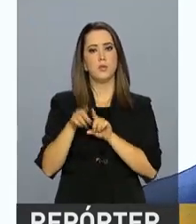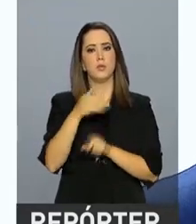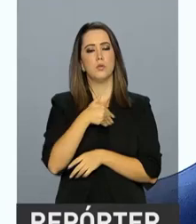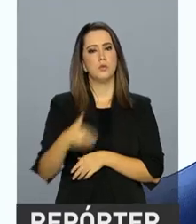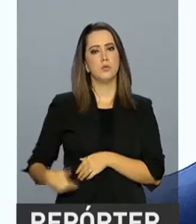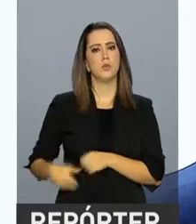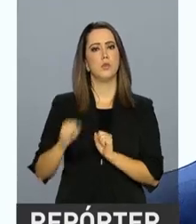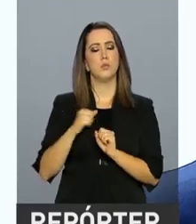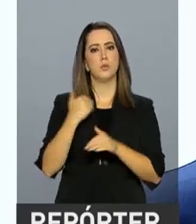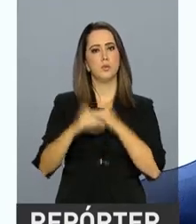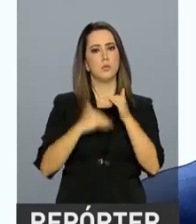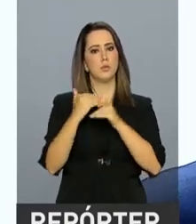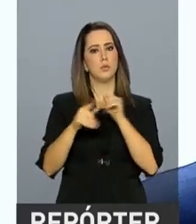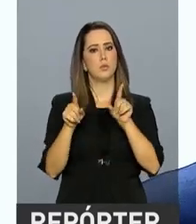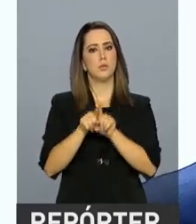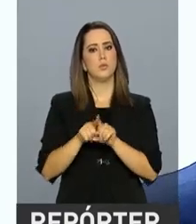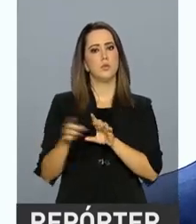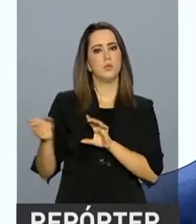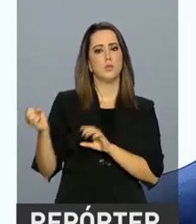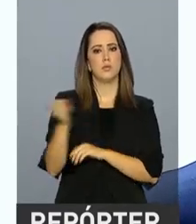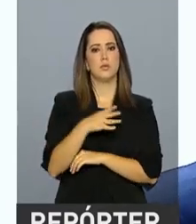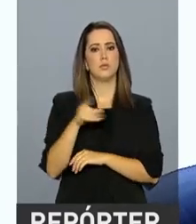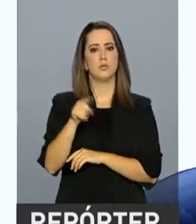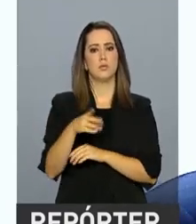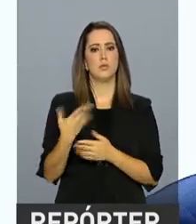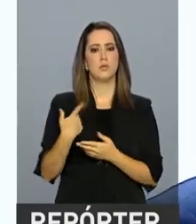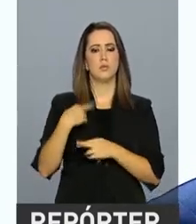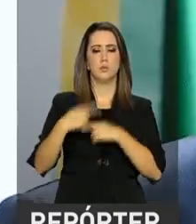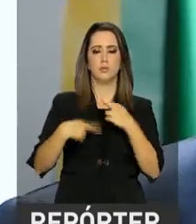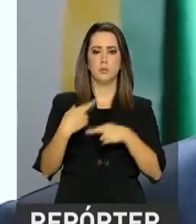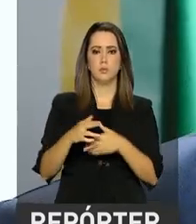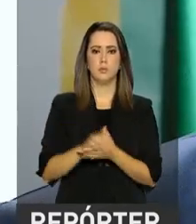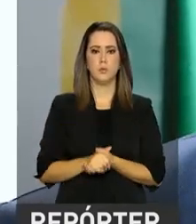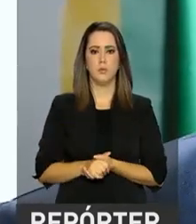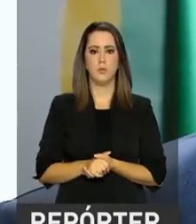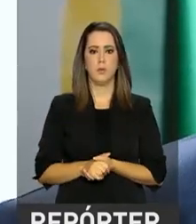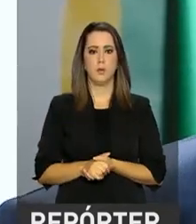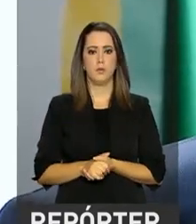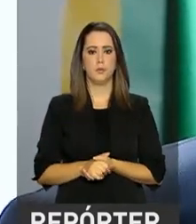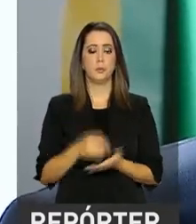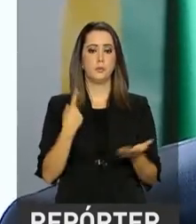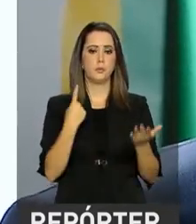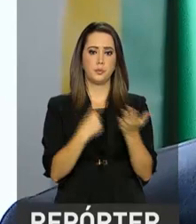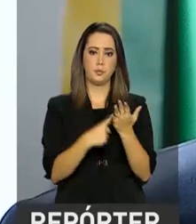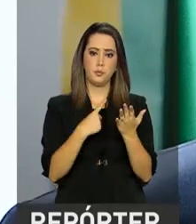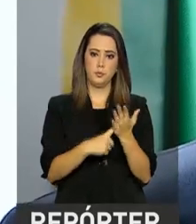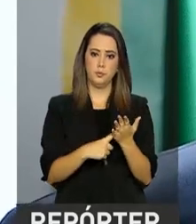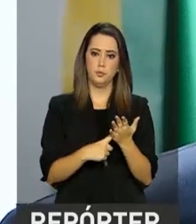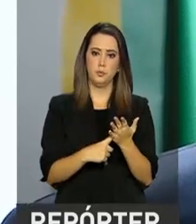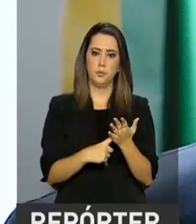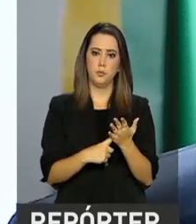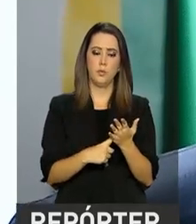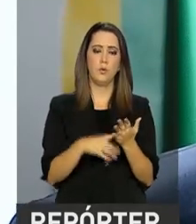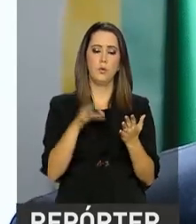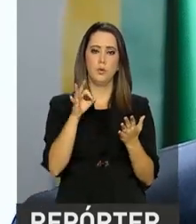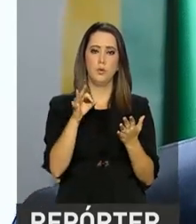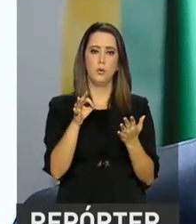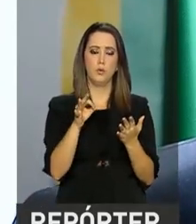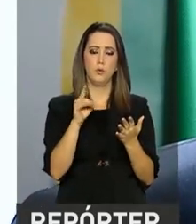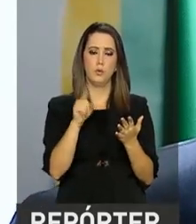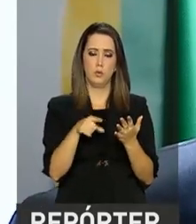efetivamente crescer no lado de inovação lá das reciclagens o acordo ele ele formalizar na